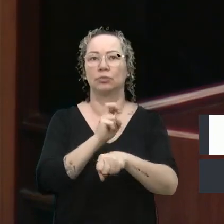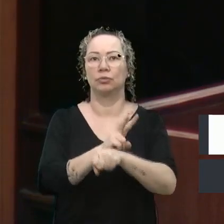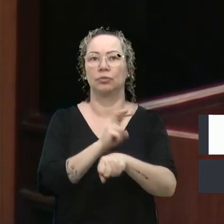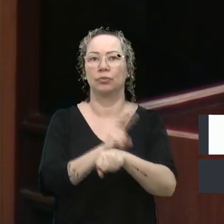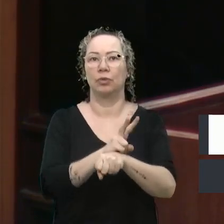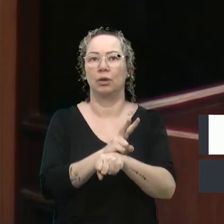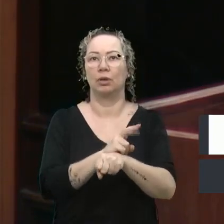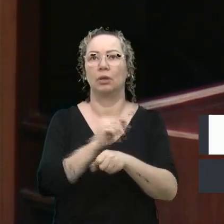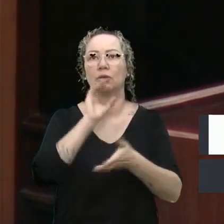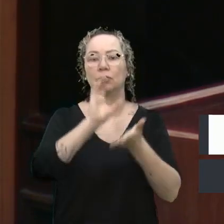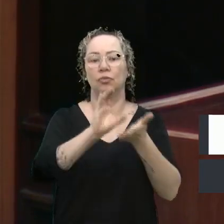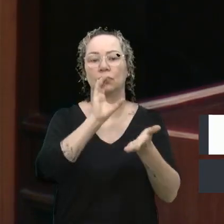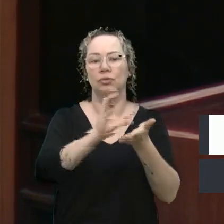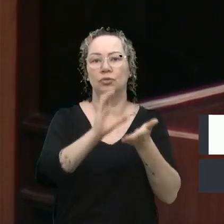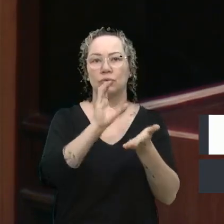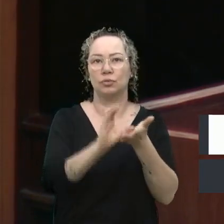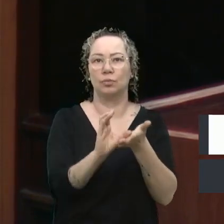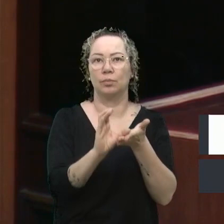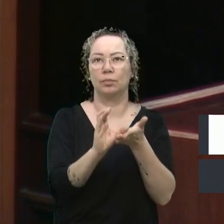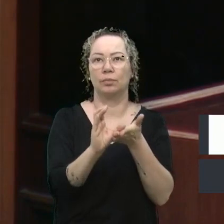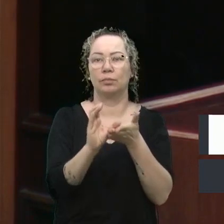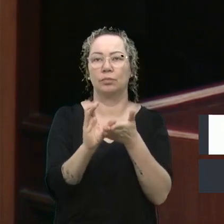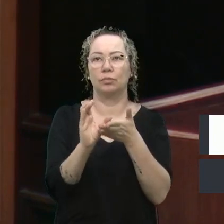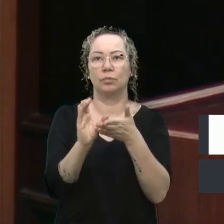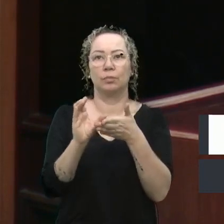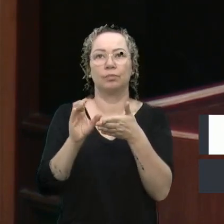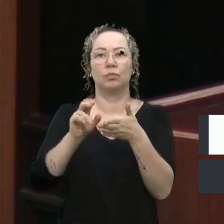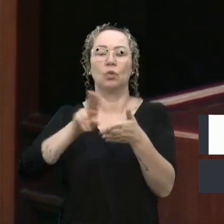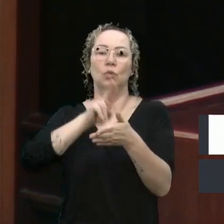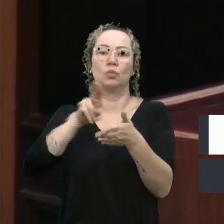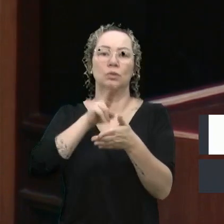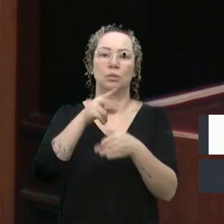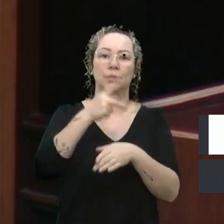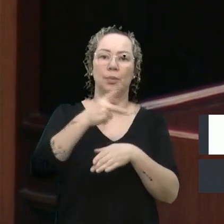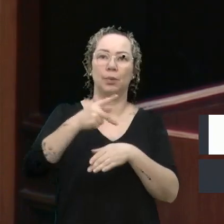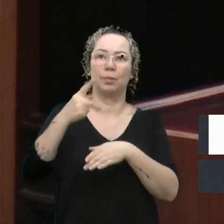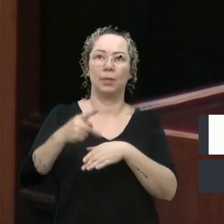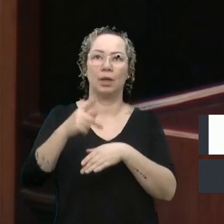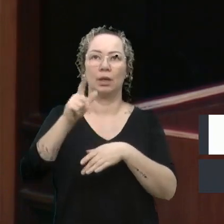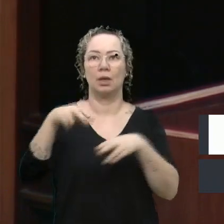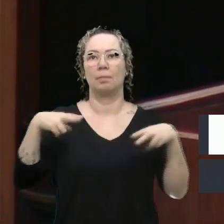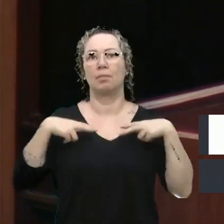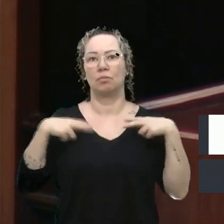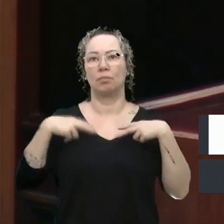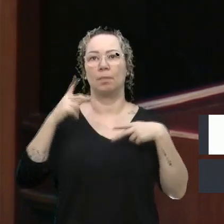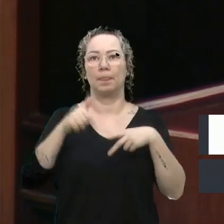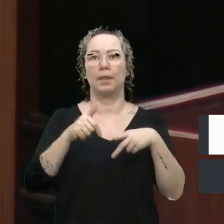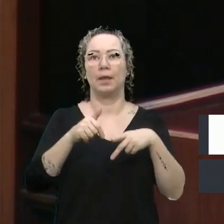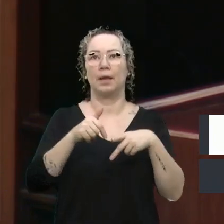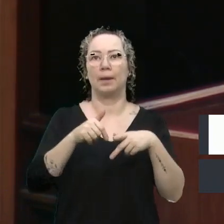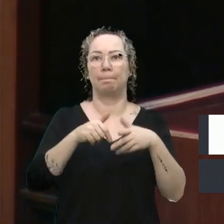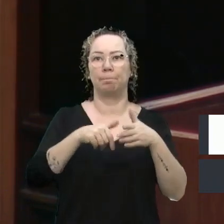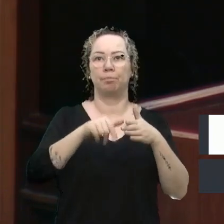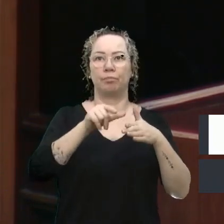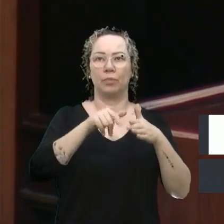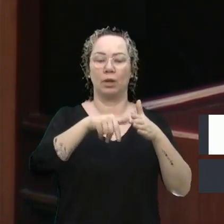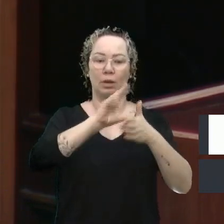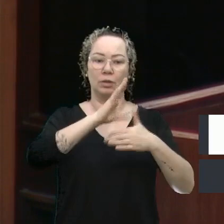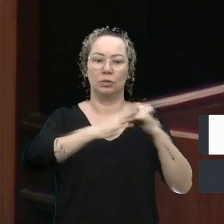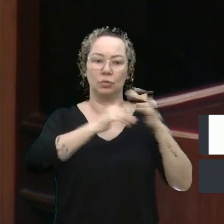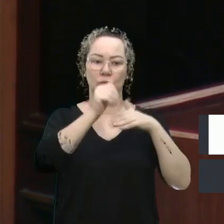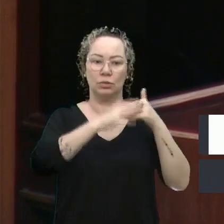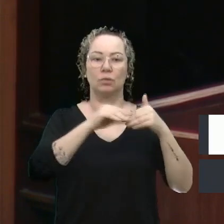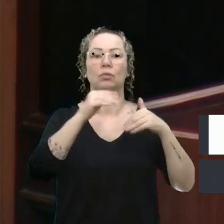investimento ficaria, né, através da PPP com o privado, seria a pré-obra, a construção das unidades,